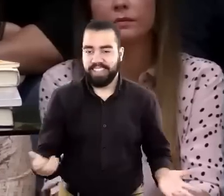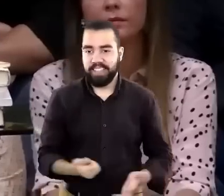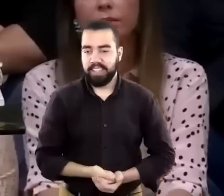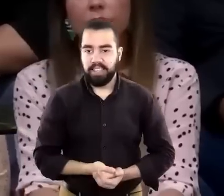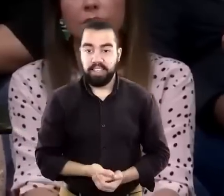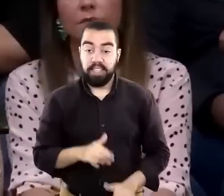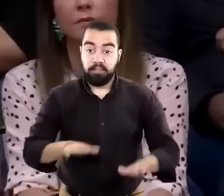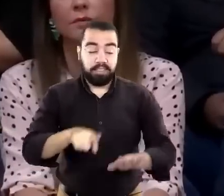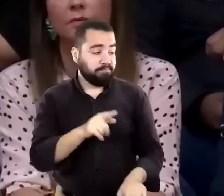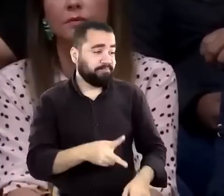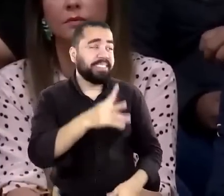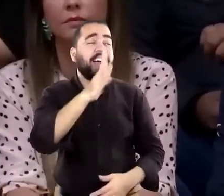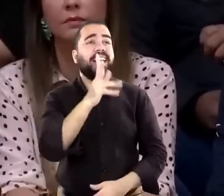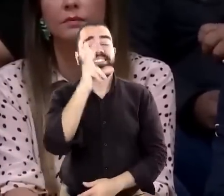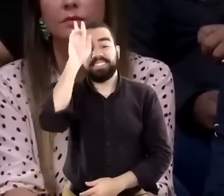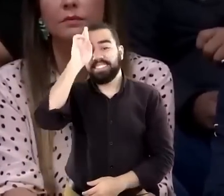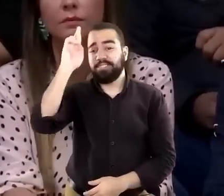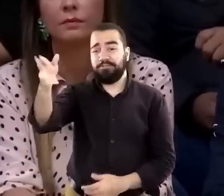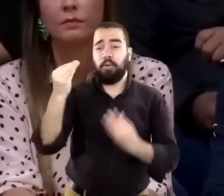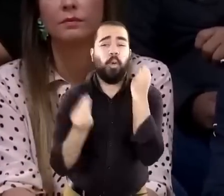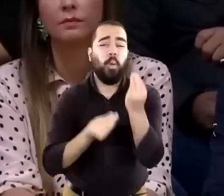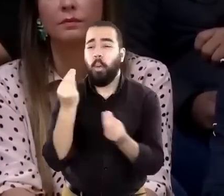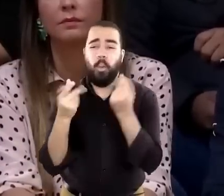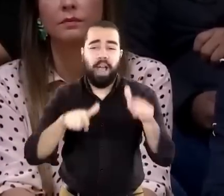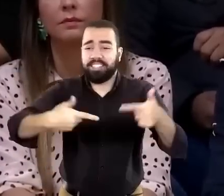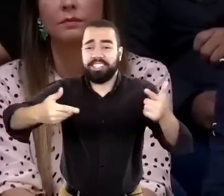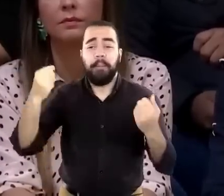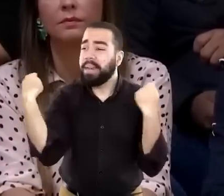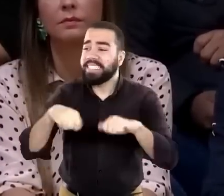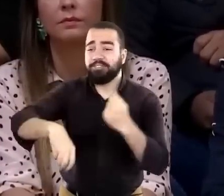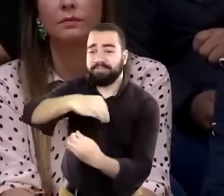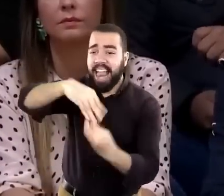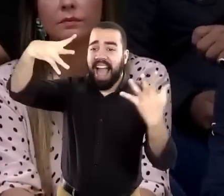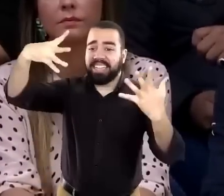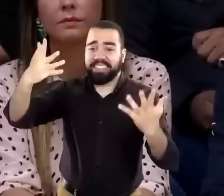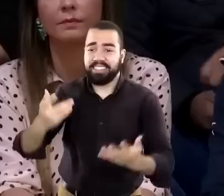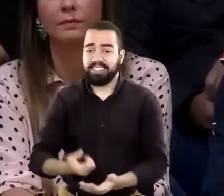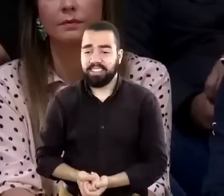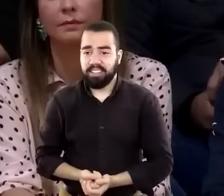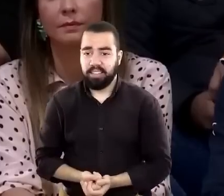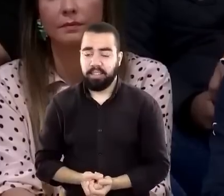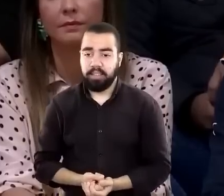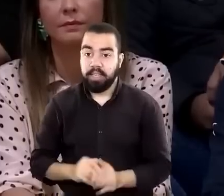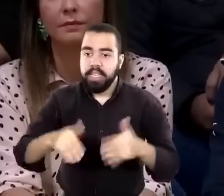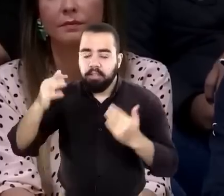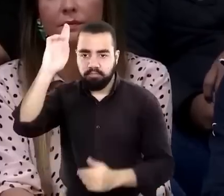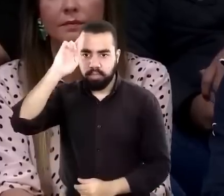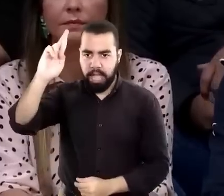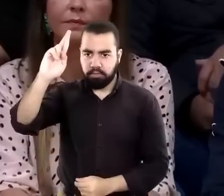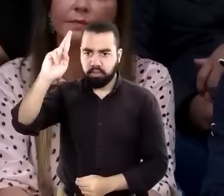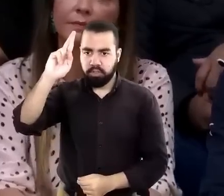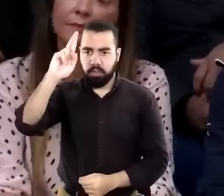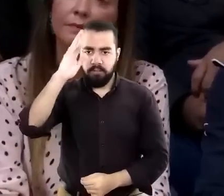que você olha e diz, meu Deus, não tem jeito. Ou o Senhor faz um milagre, ou não acontece. E Deus está dizendo